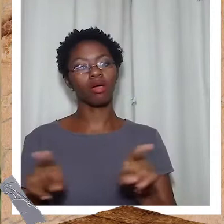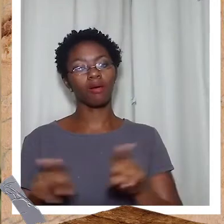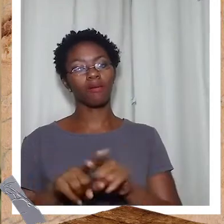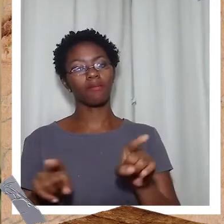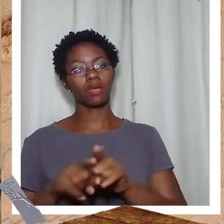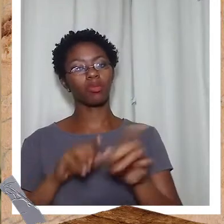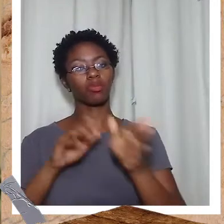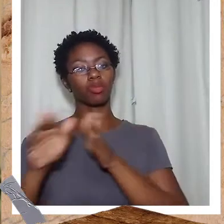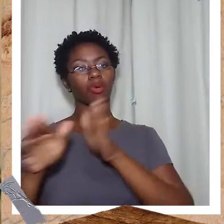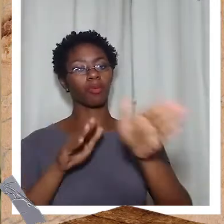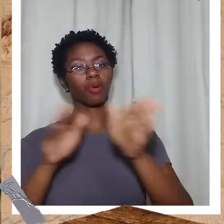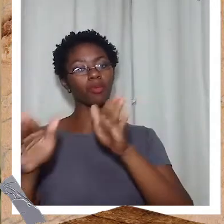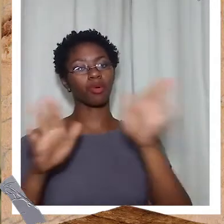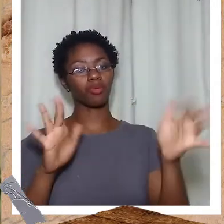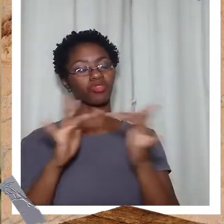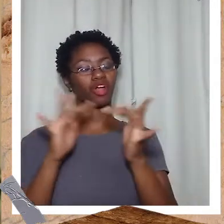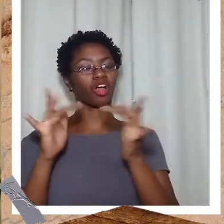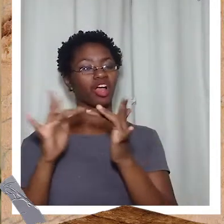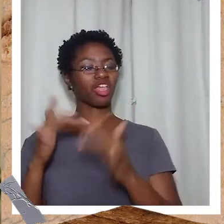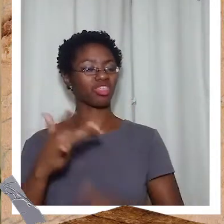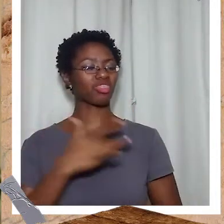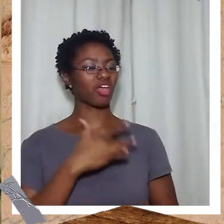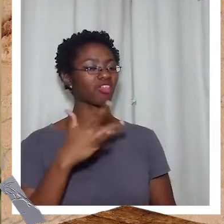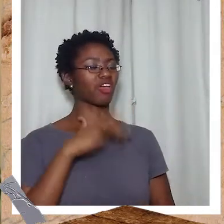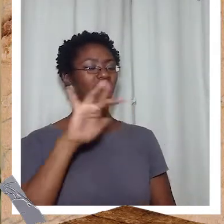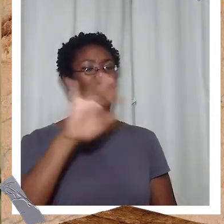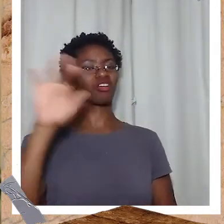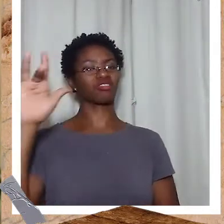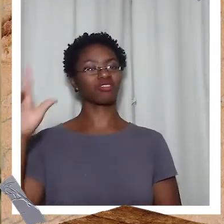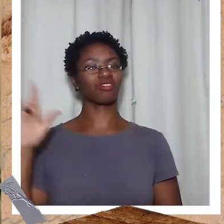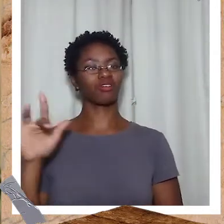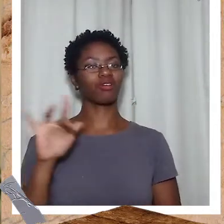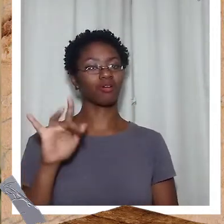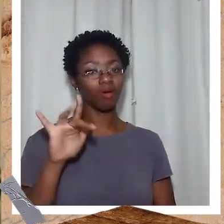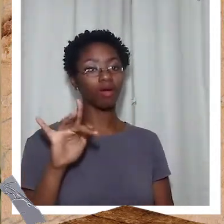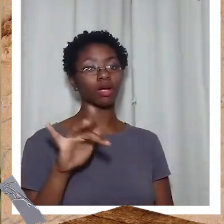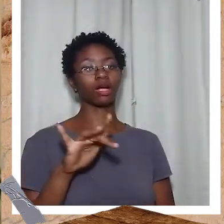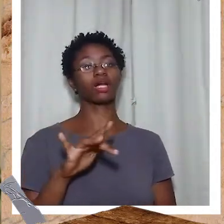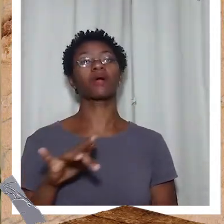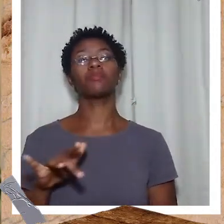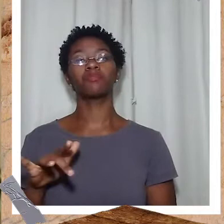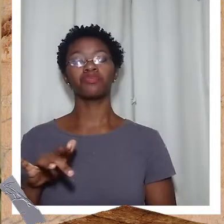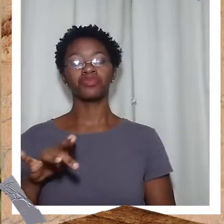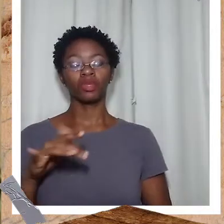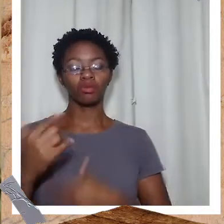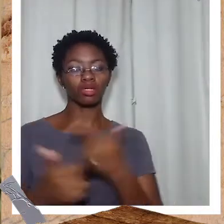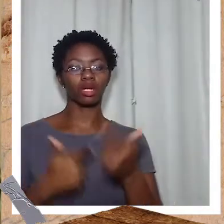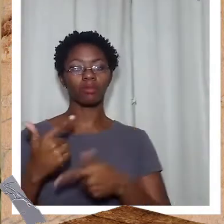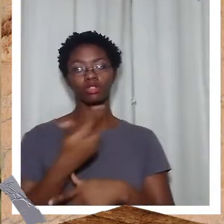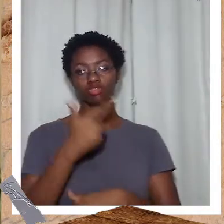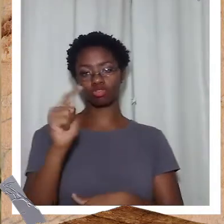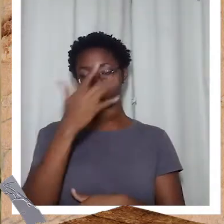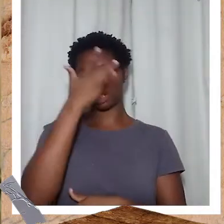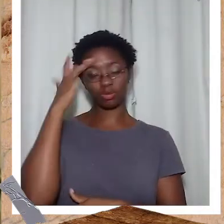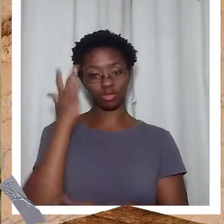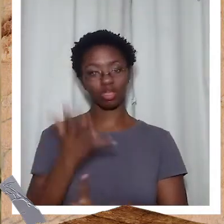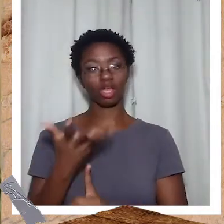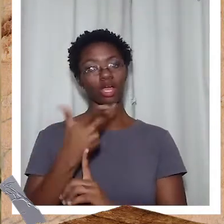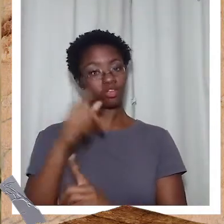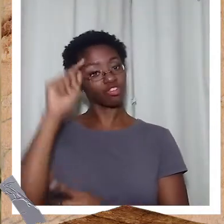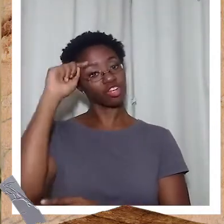de outros tantos artistas negros de sua época e contemporâneos a nós ainda hoje. Então, Carolina tem essa riqueza,